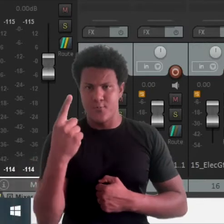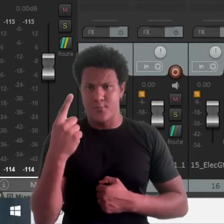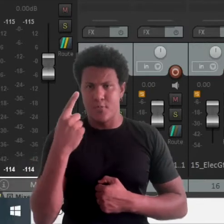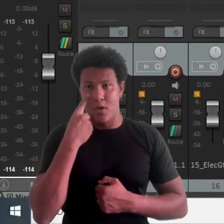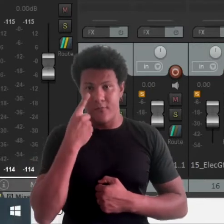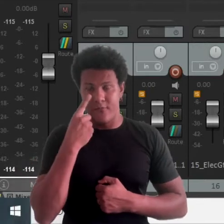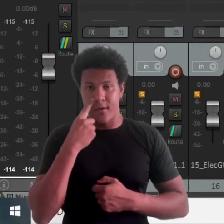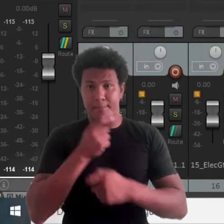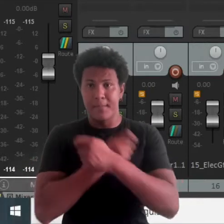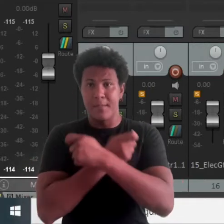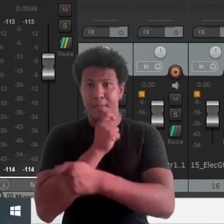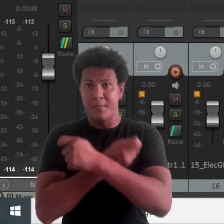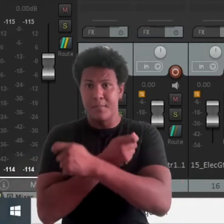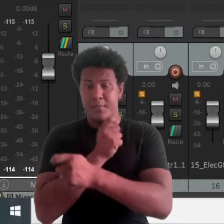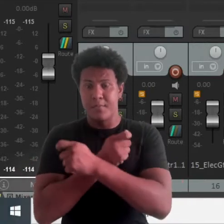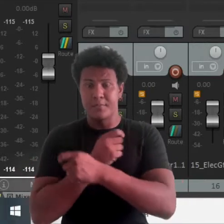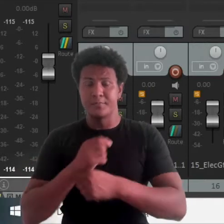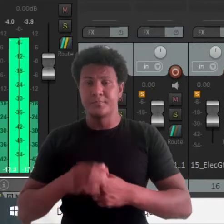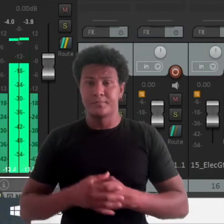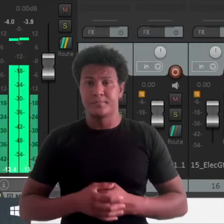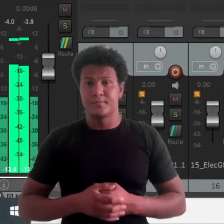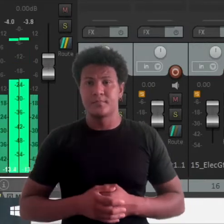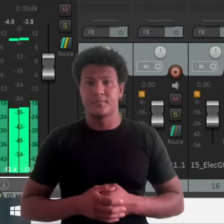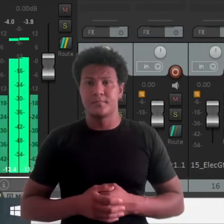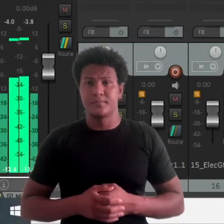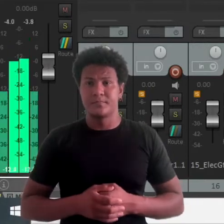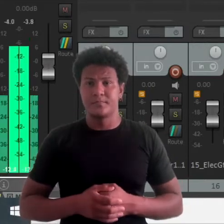vocês escutar como é que ela tá suando, olha só.